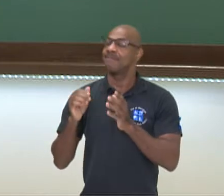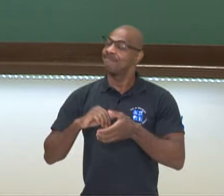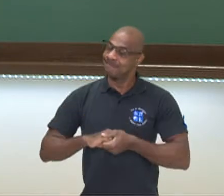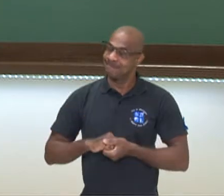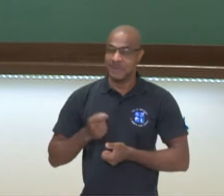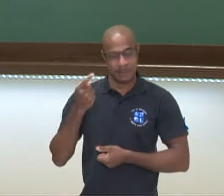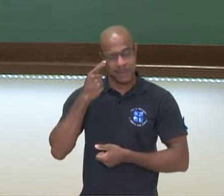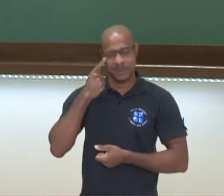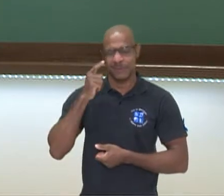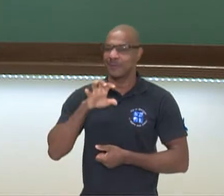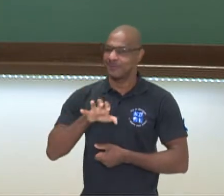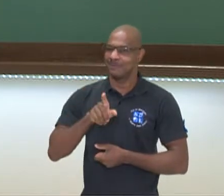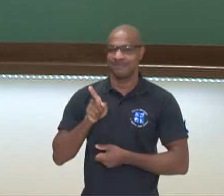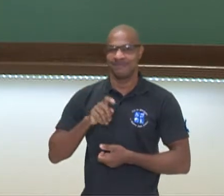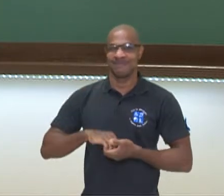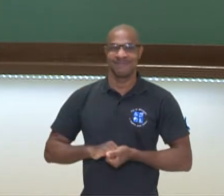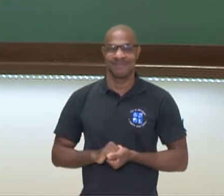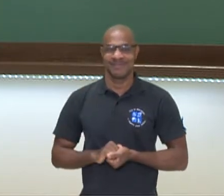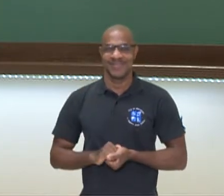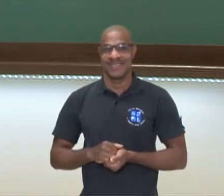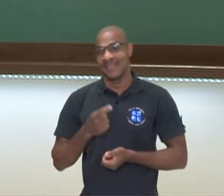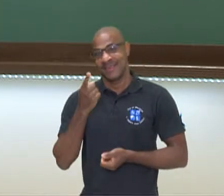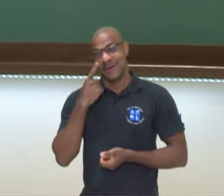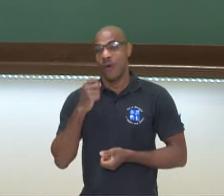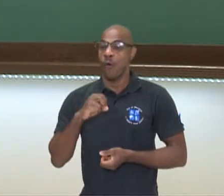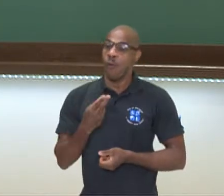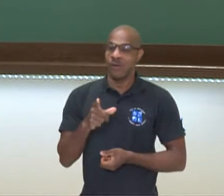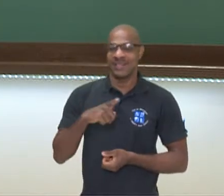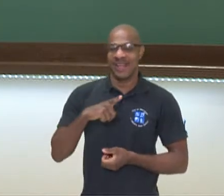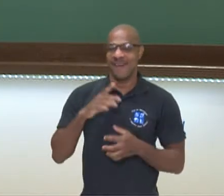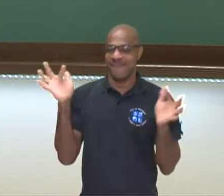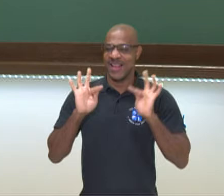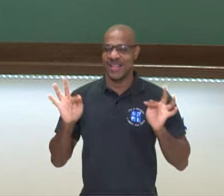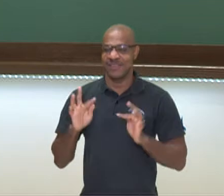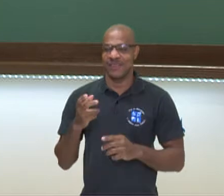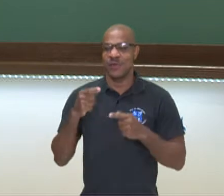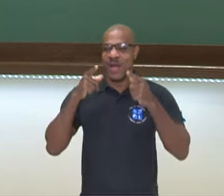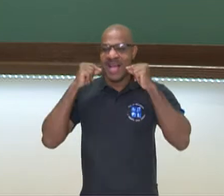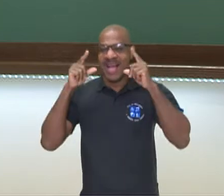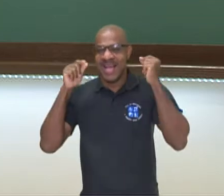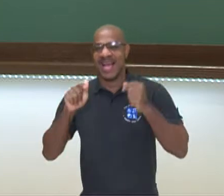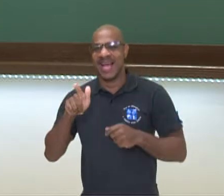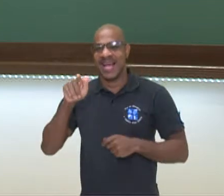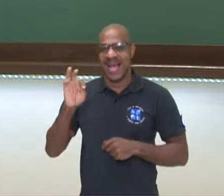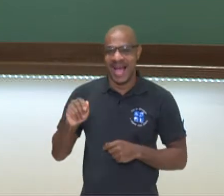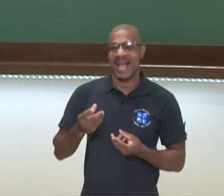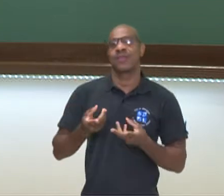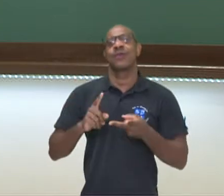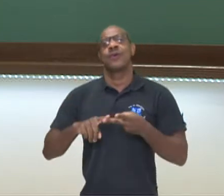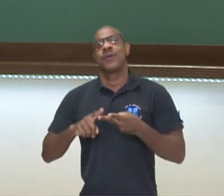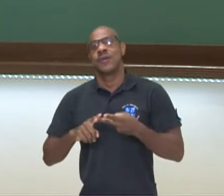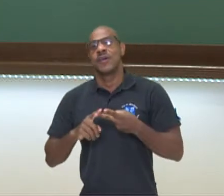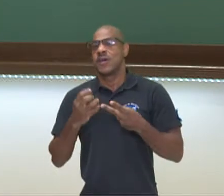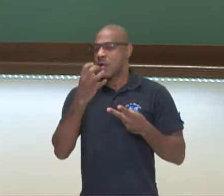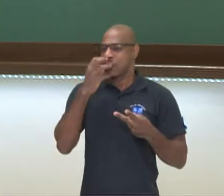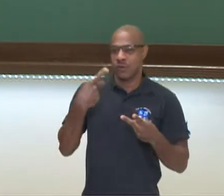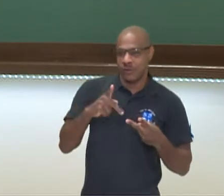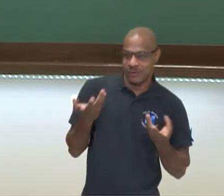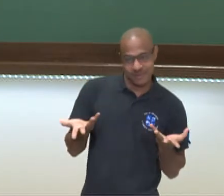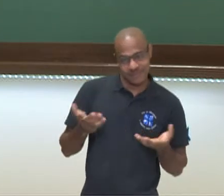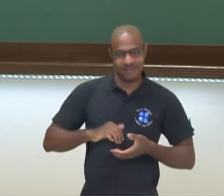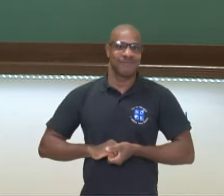pensou nisso? Ou você está feliz com o seu gato, seu cachorro? Vamos ver alguns? Vamos trabalhar sobre essa